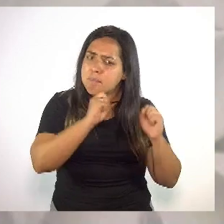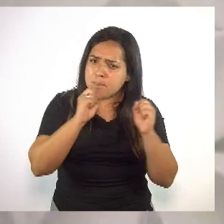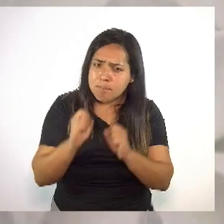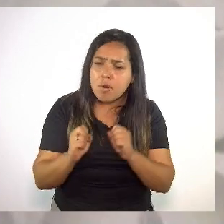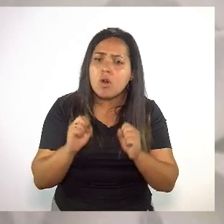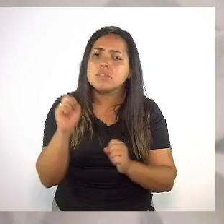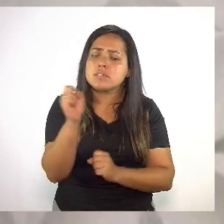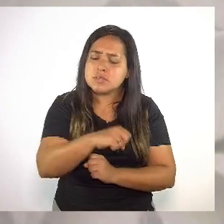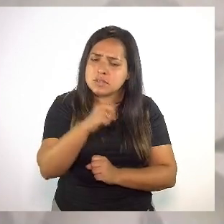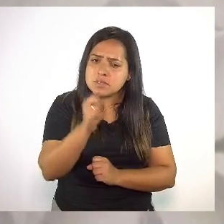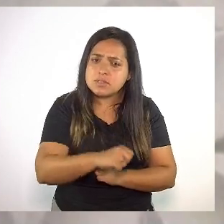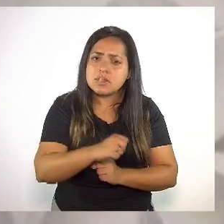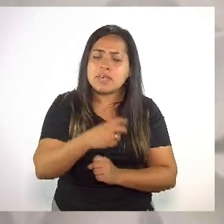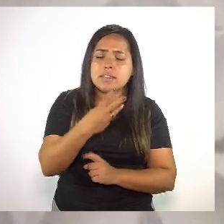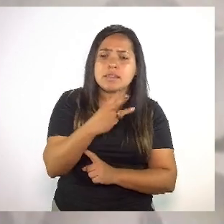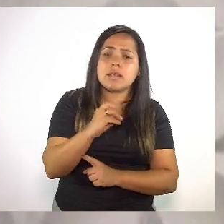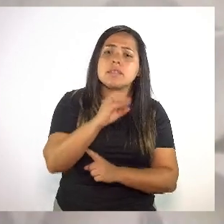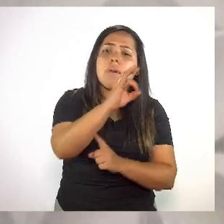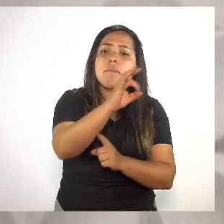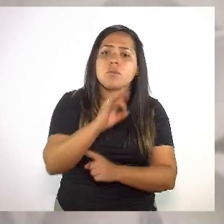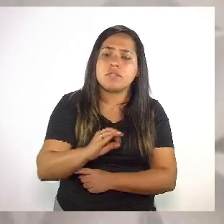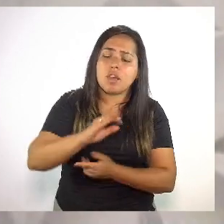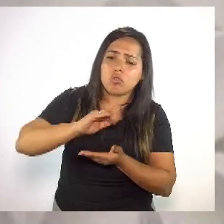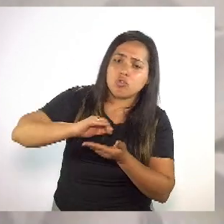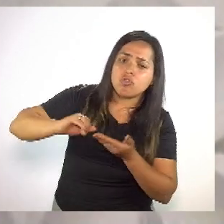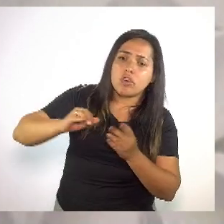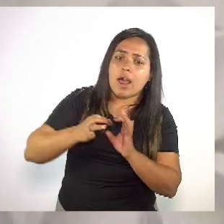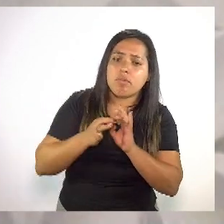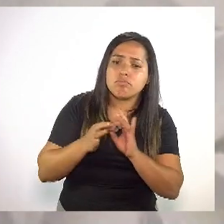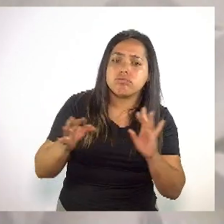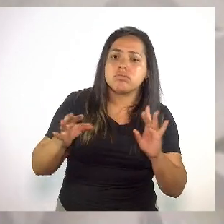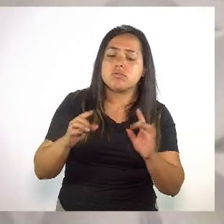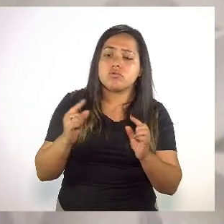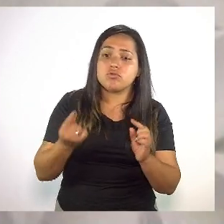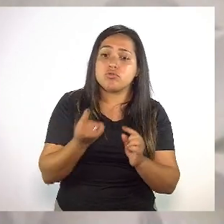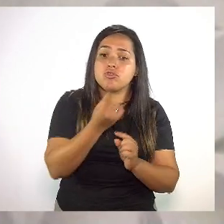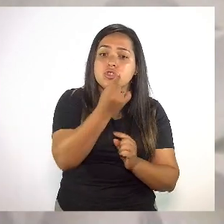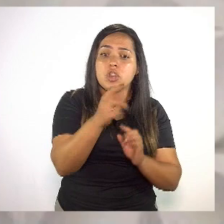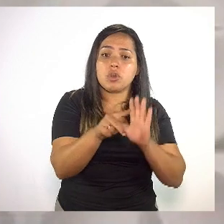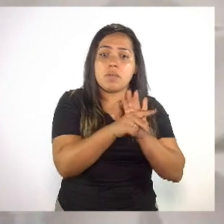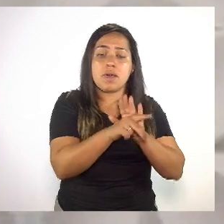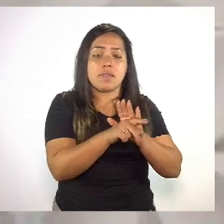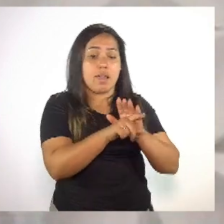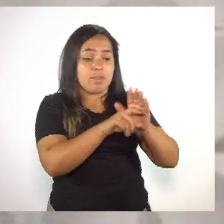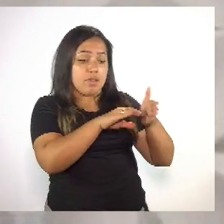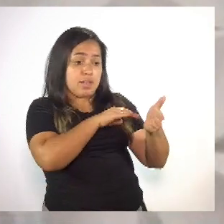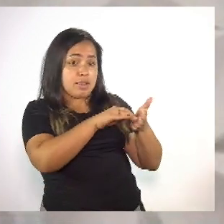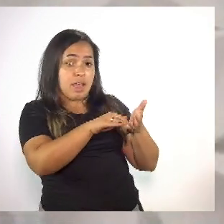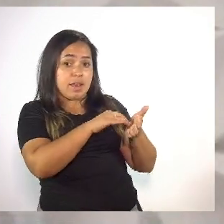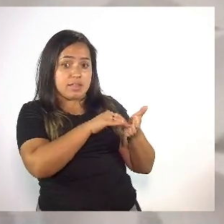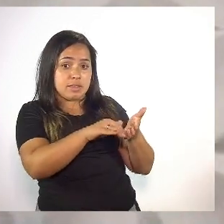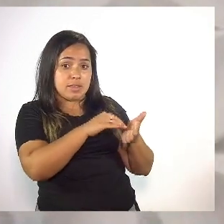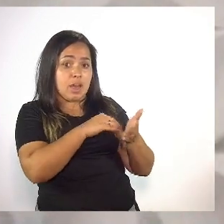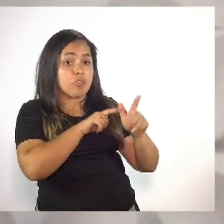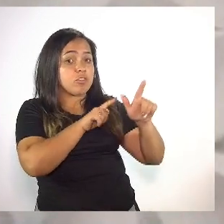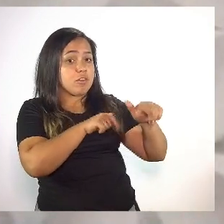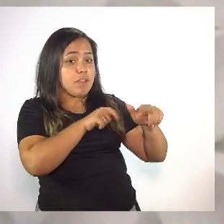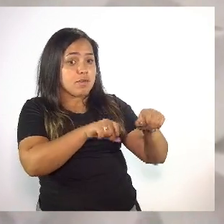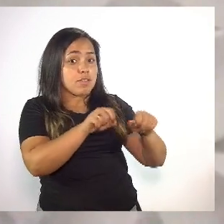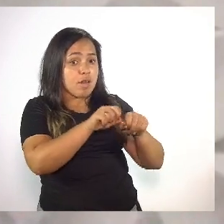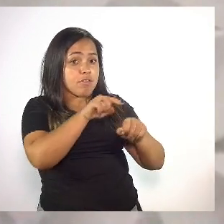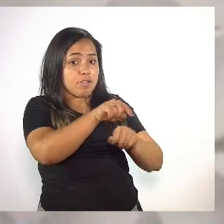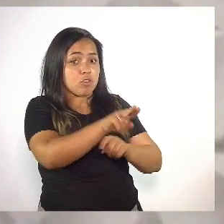de 30% da receita dos fundos, e a Secretaria de Fazenda fez a utilização